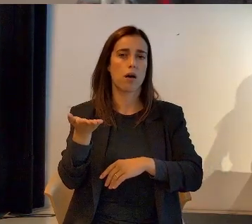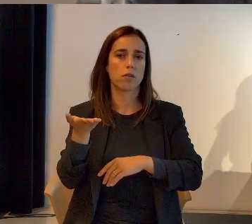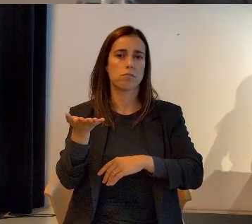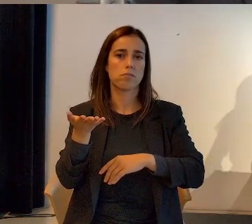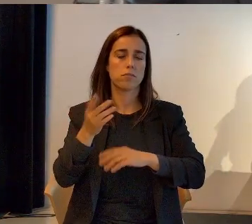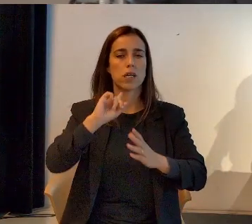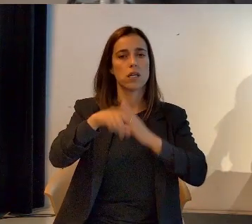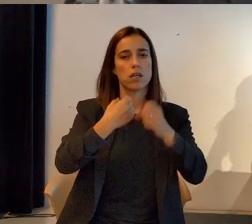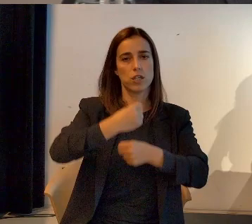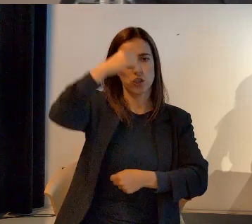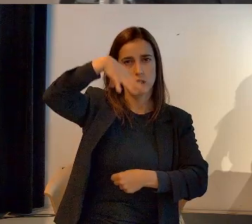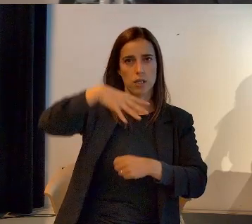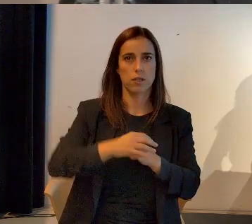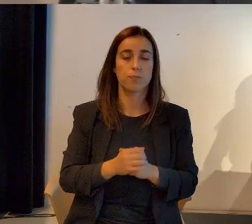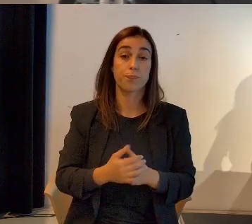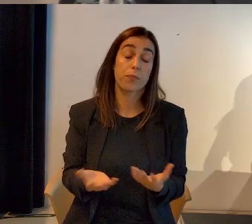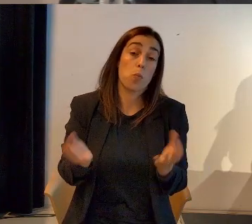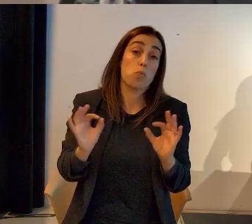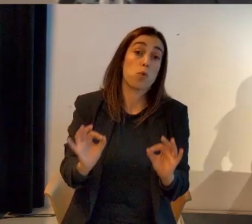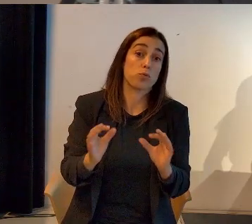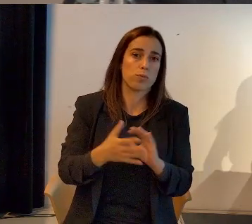o agitado. E pronto,